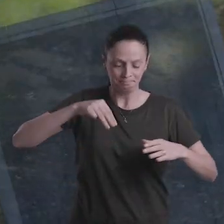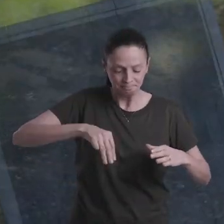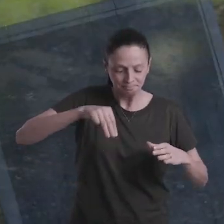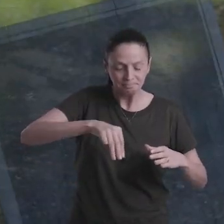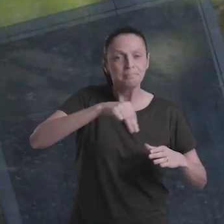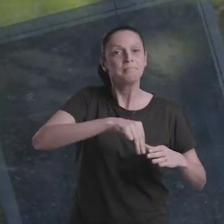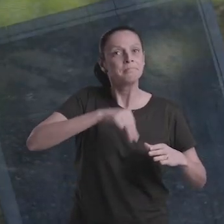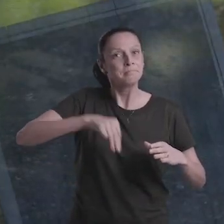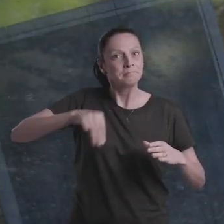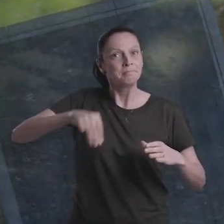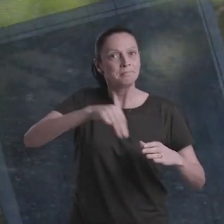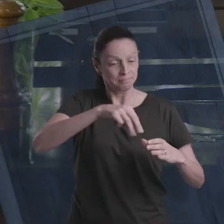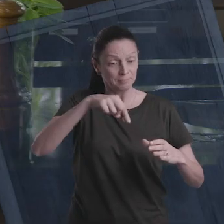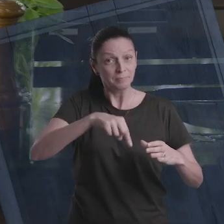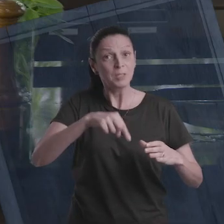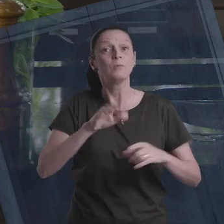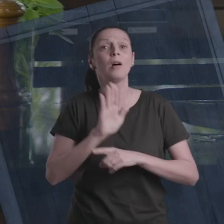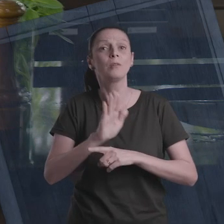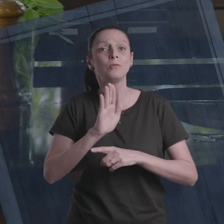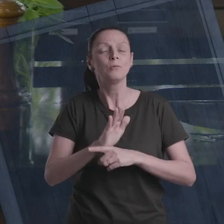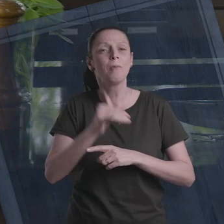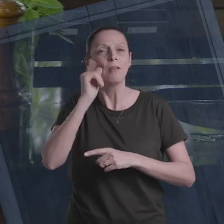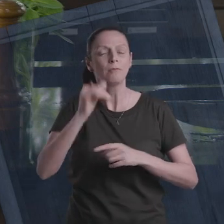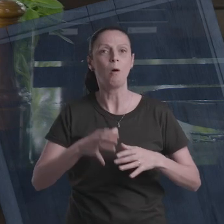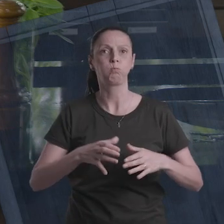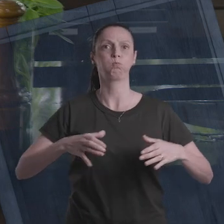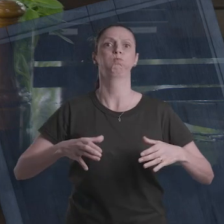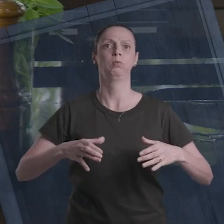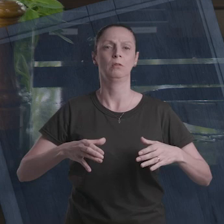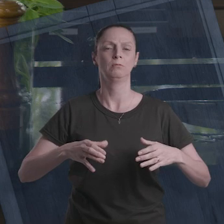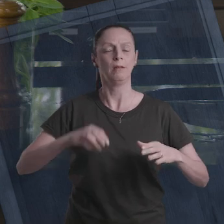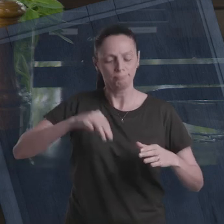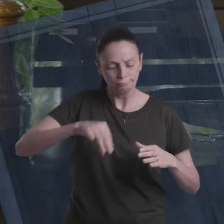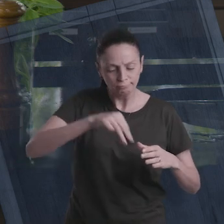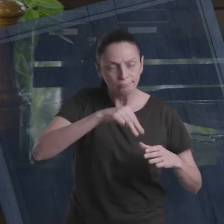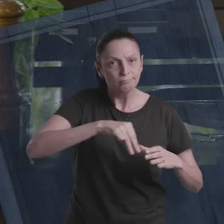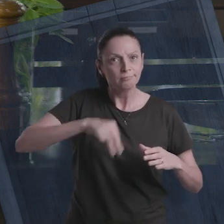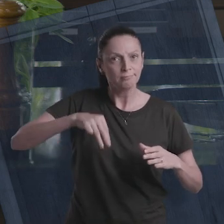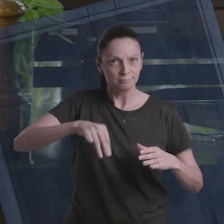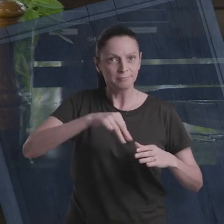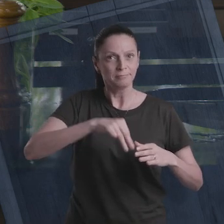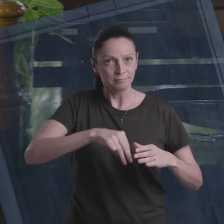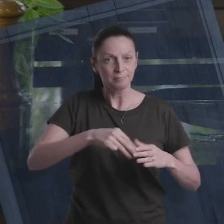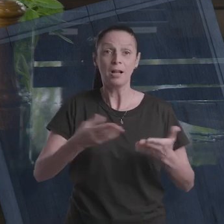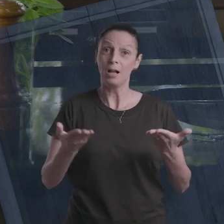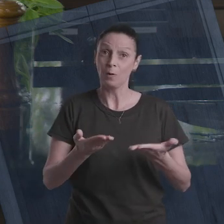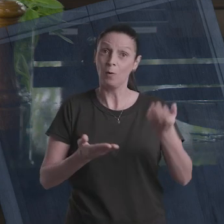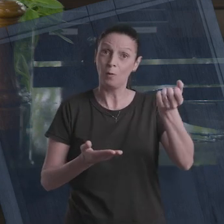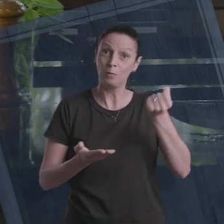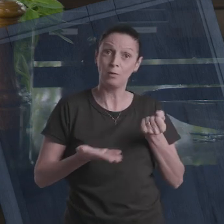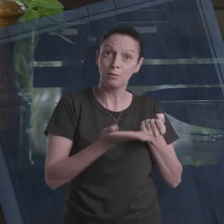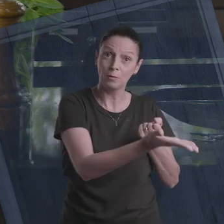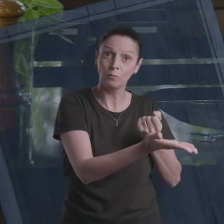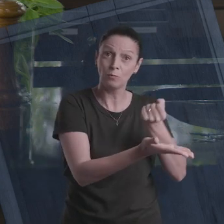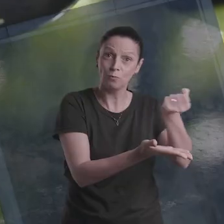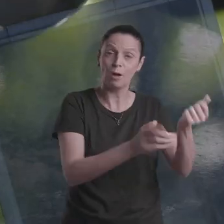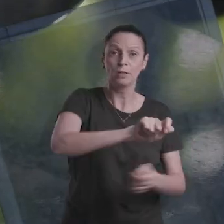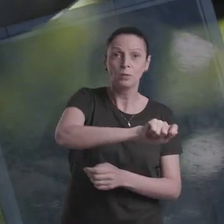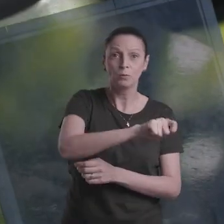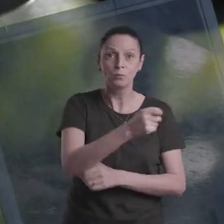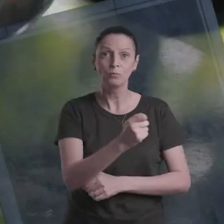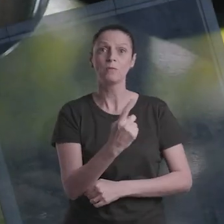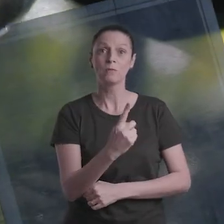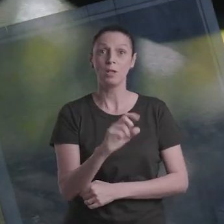com um garfo. Isso aqui vai ajudar para que não estufe a massa. Vamos levar ao forno em média